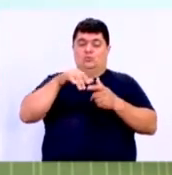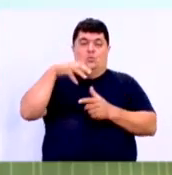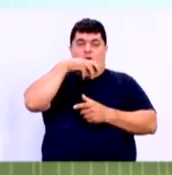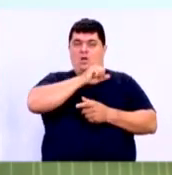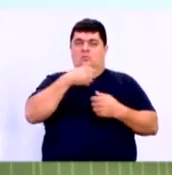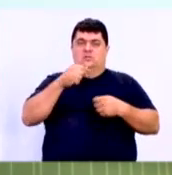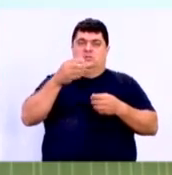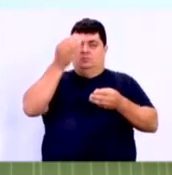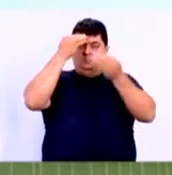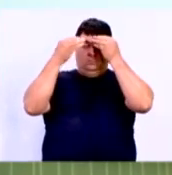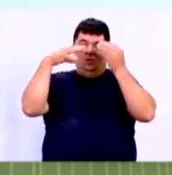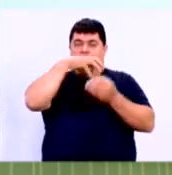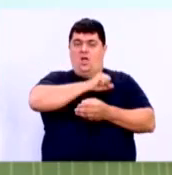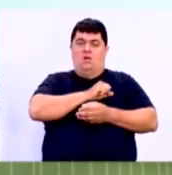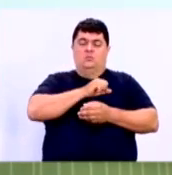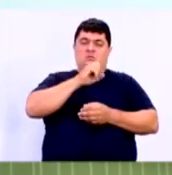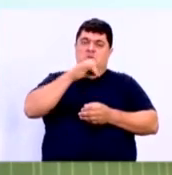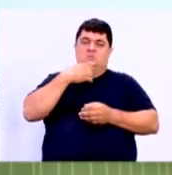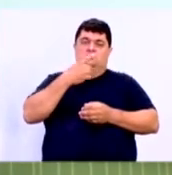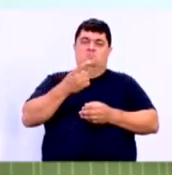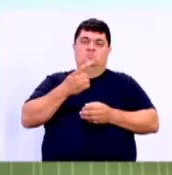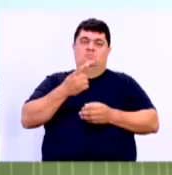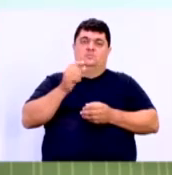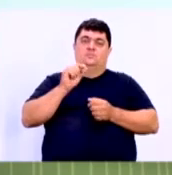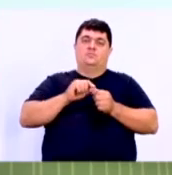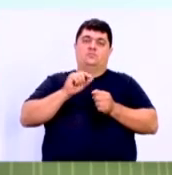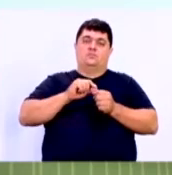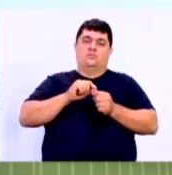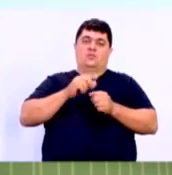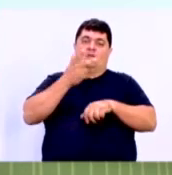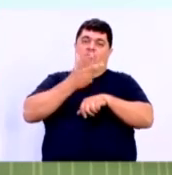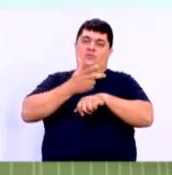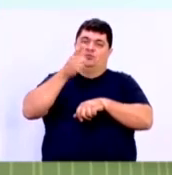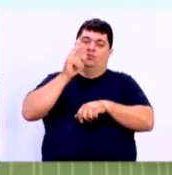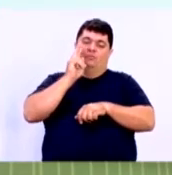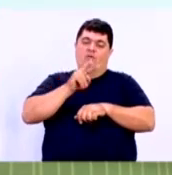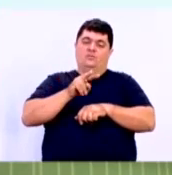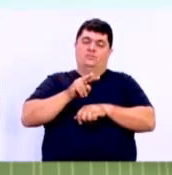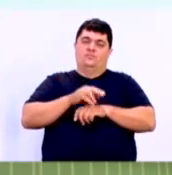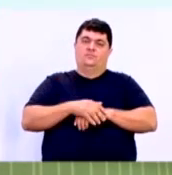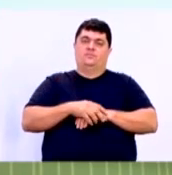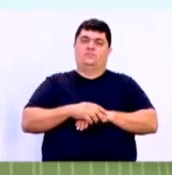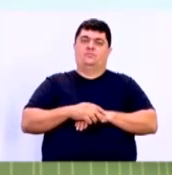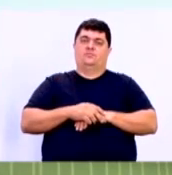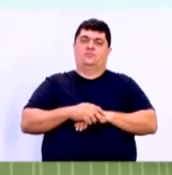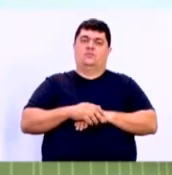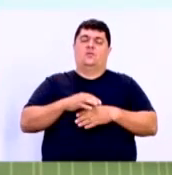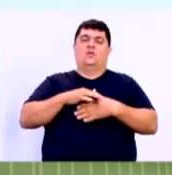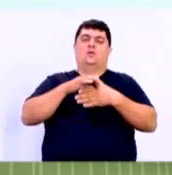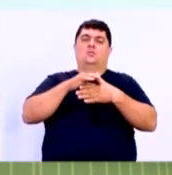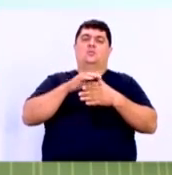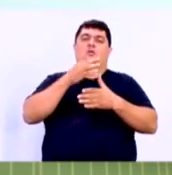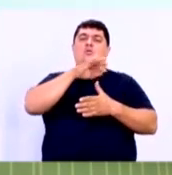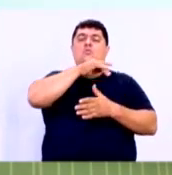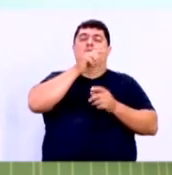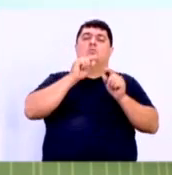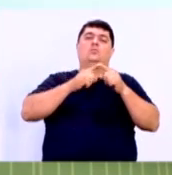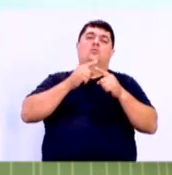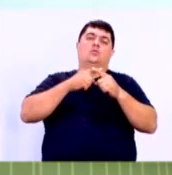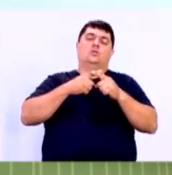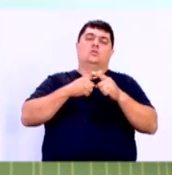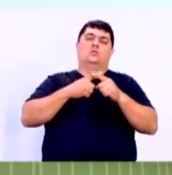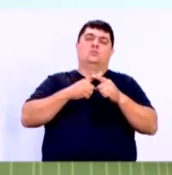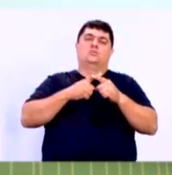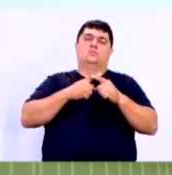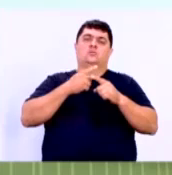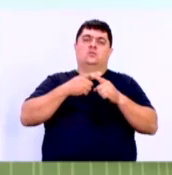tem que pegar rápido. Se não pegar, o que fazemos? Vamos rever essa aula. Então, qual é a principal desvantagem? A desvantagem é